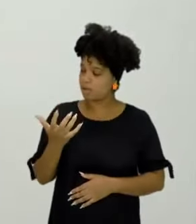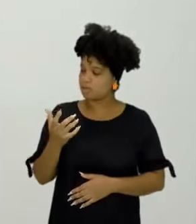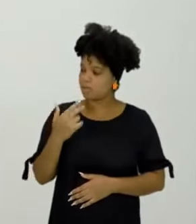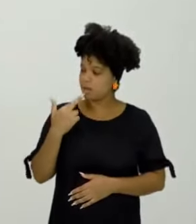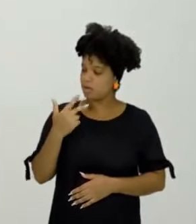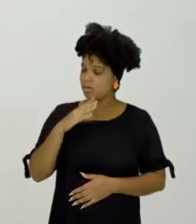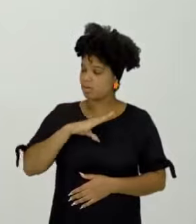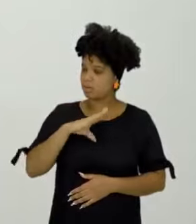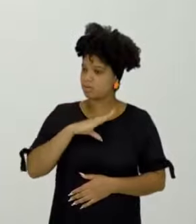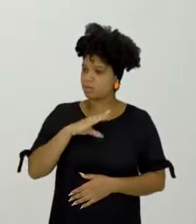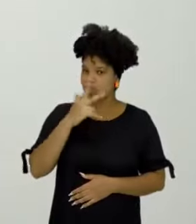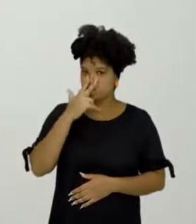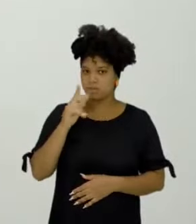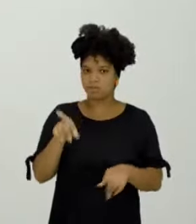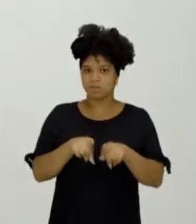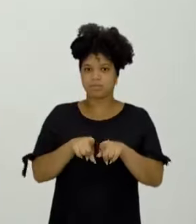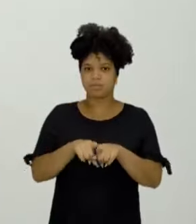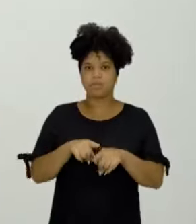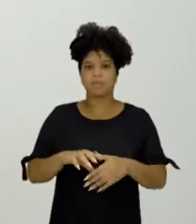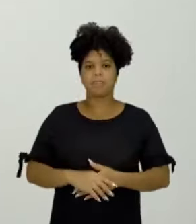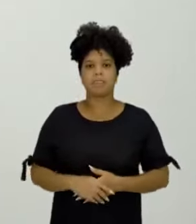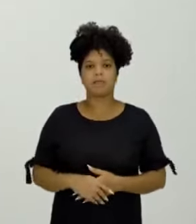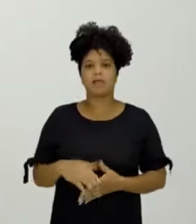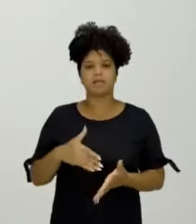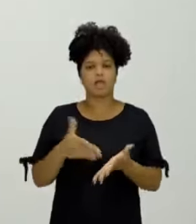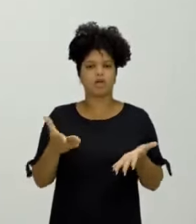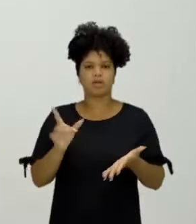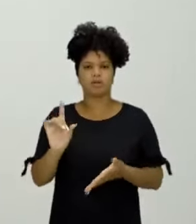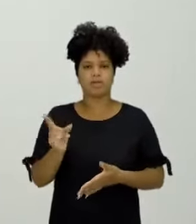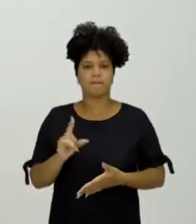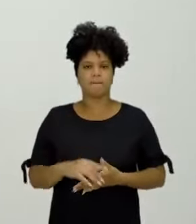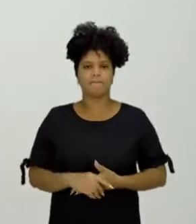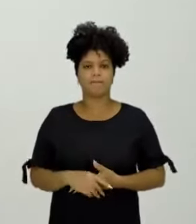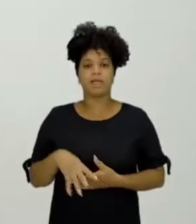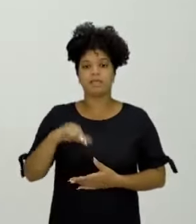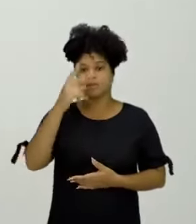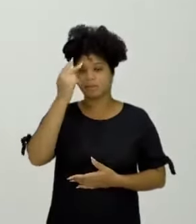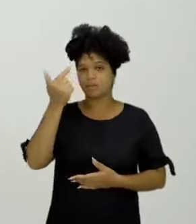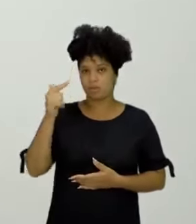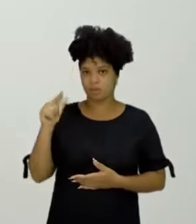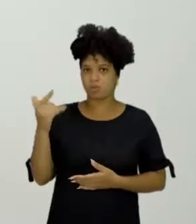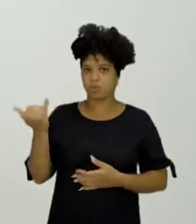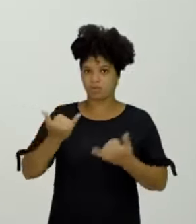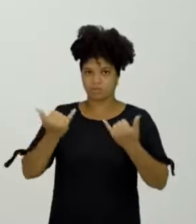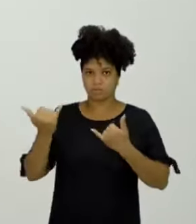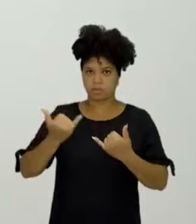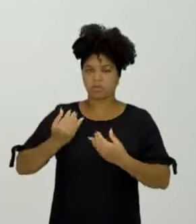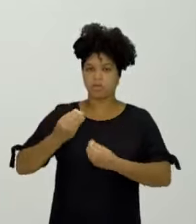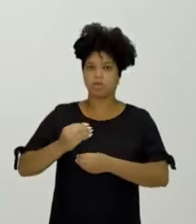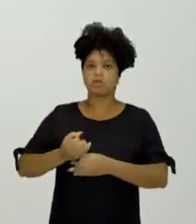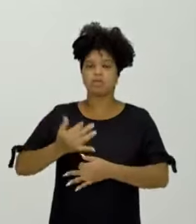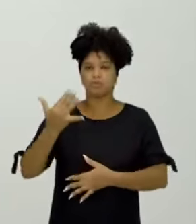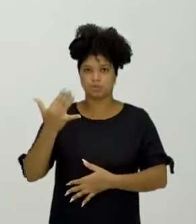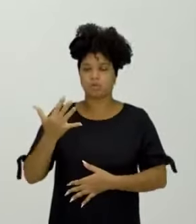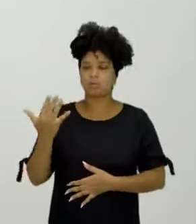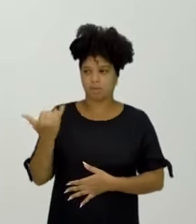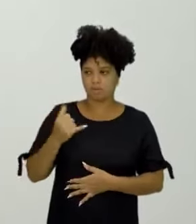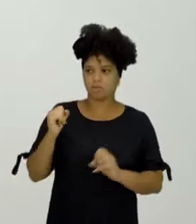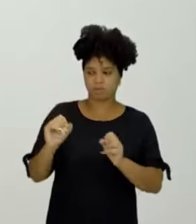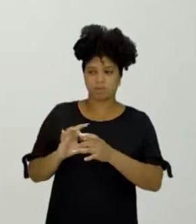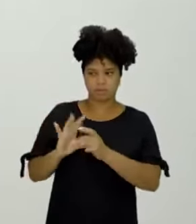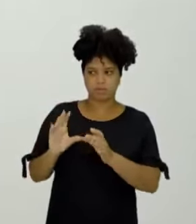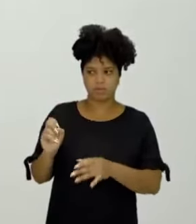língua portuguesa nesse campo também, pro? Não, por enquanto não. Tá? Se alguém comentar alguma coisa no chat, fica à vontade para me interromper,